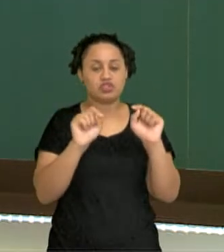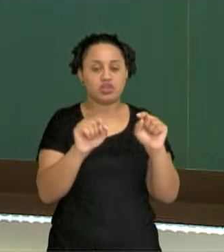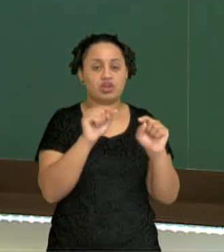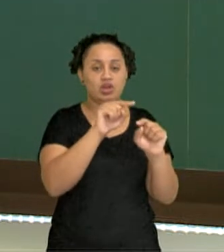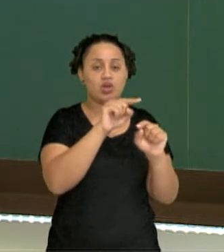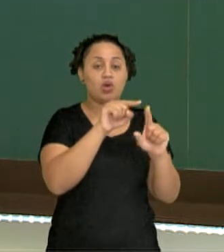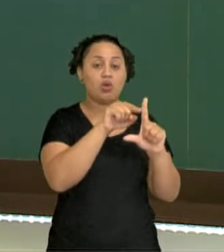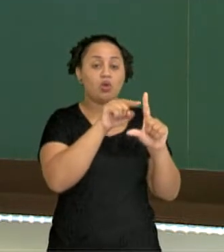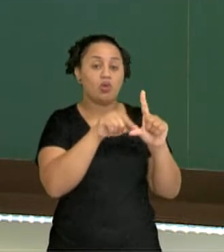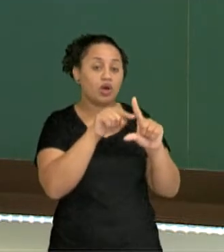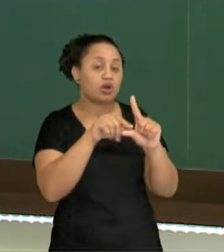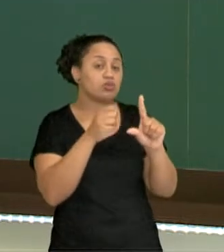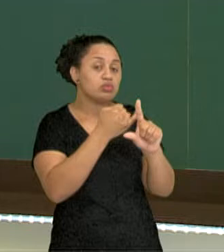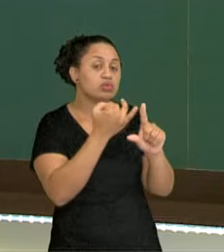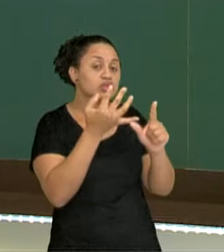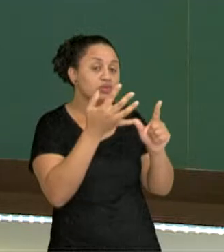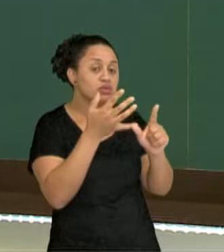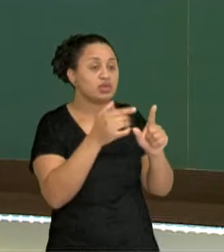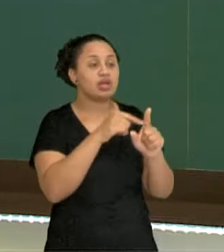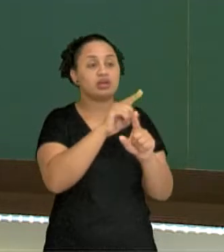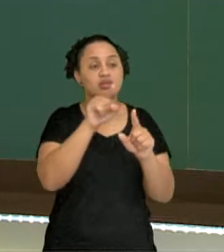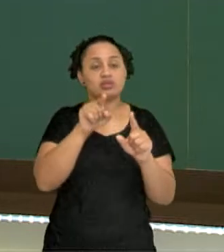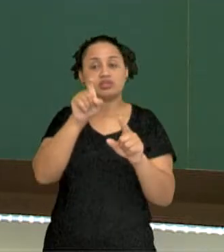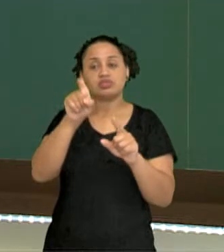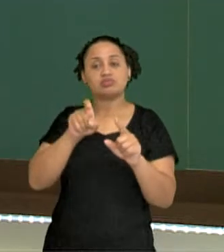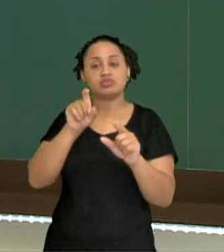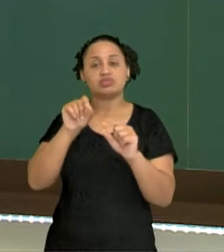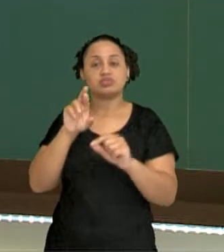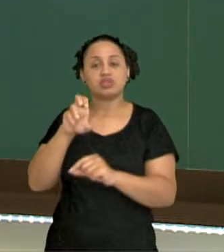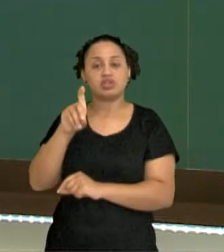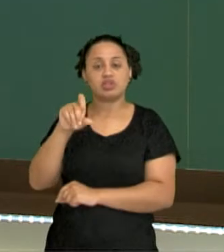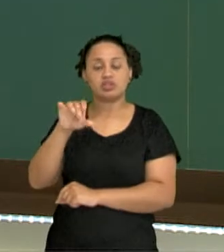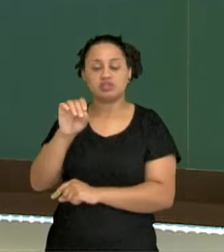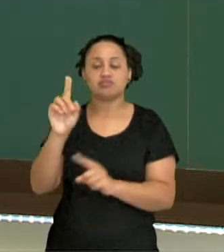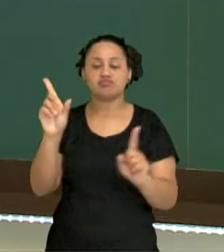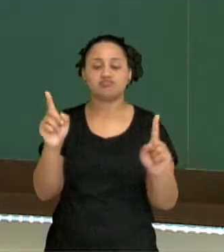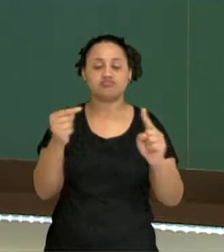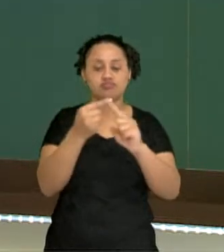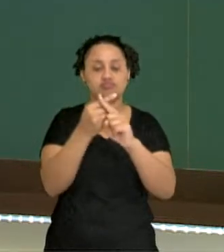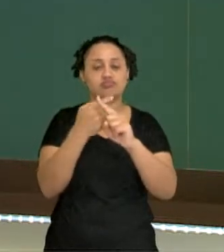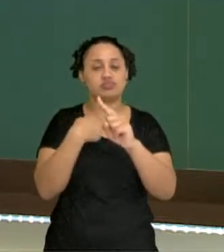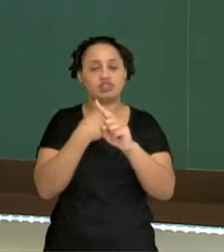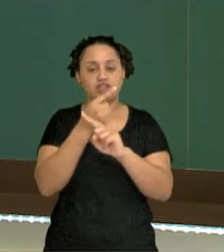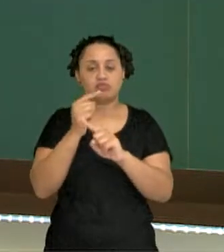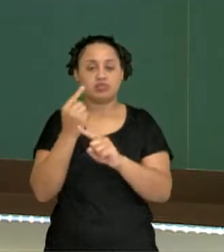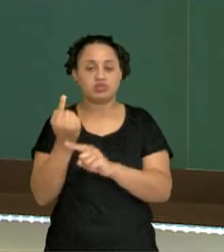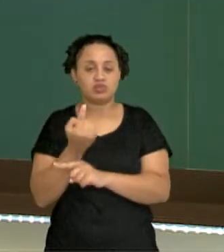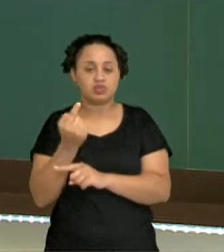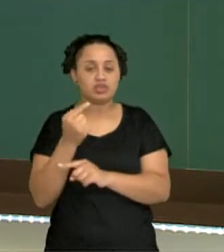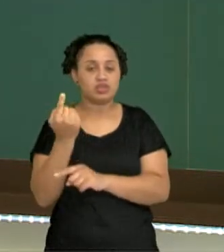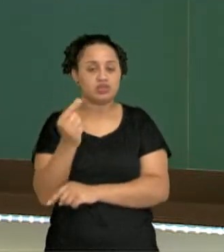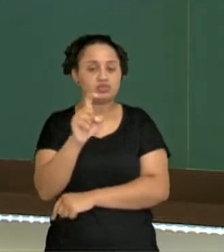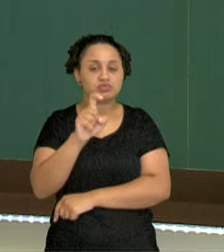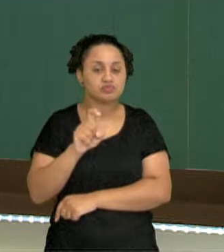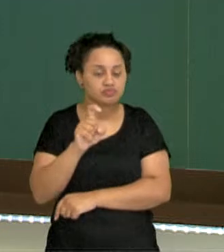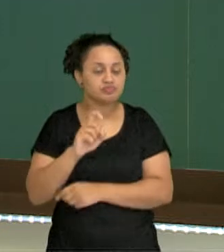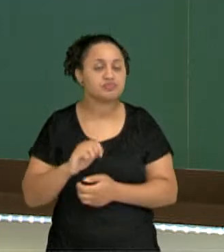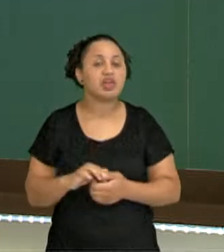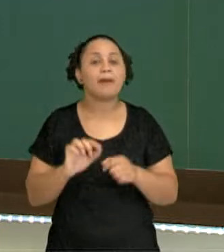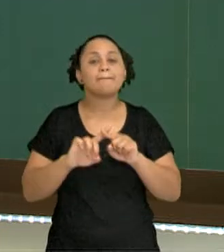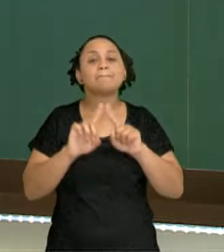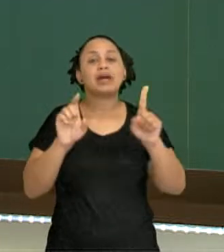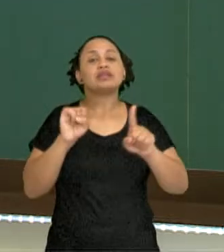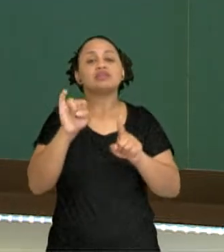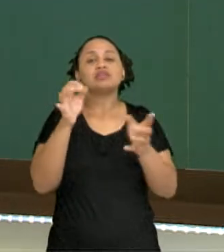quero transformar em radianos será o meu x. Você vai multiplicar cruzado e isolar o x. Mas, se